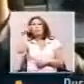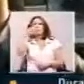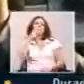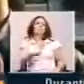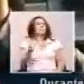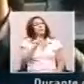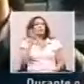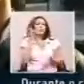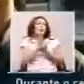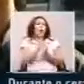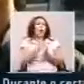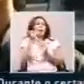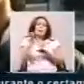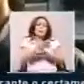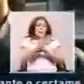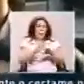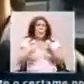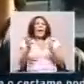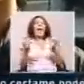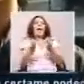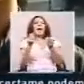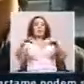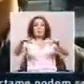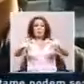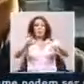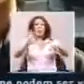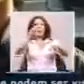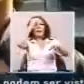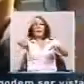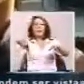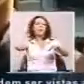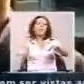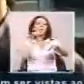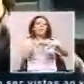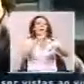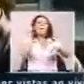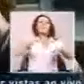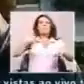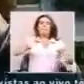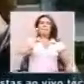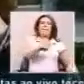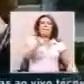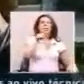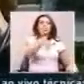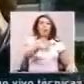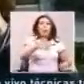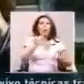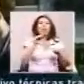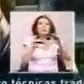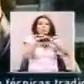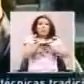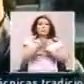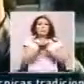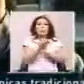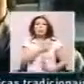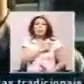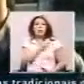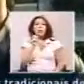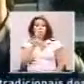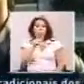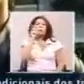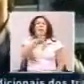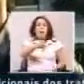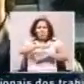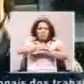ideia, sobretudo, de separar os alunos em duas categorias, basicamente, que é os que mandam e os que obedecem. A partir do momento em que se